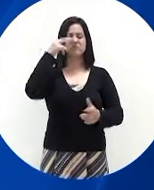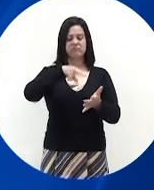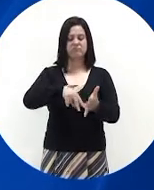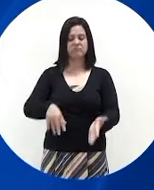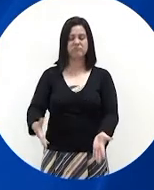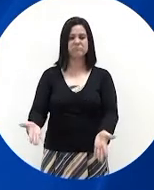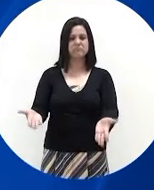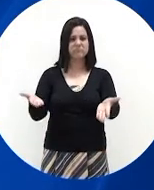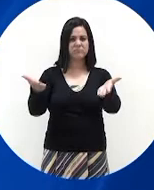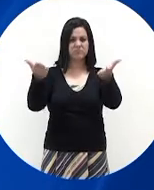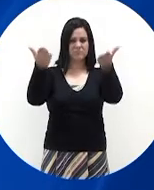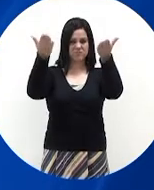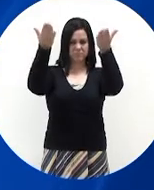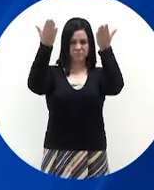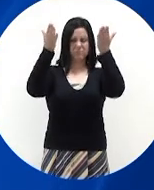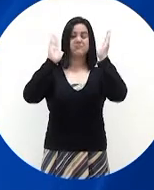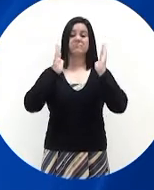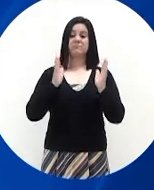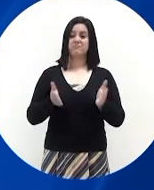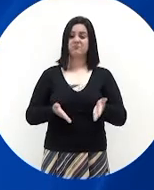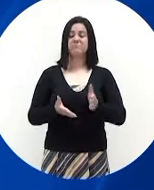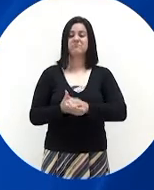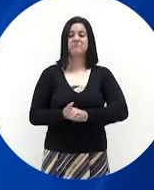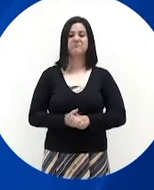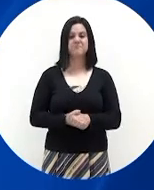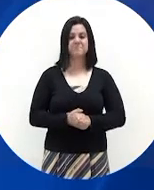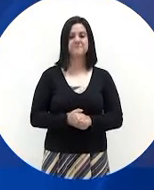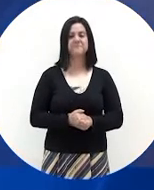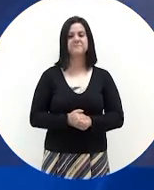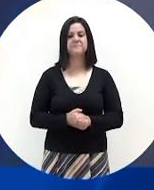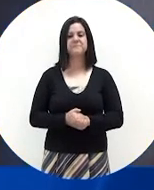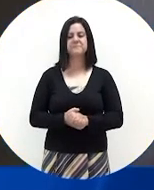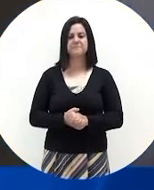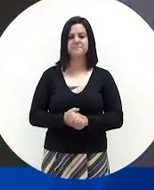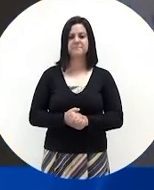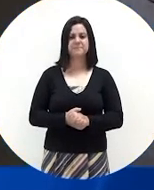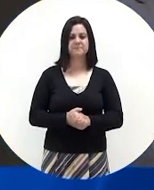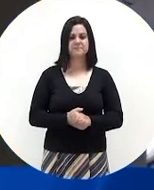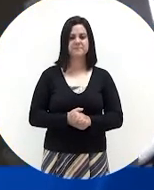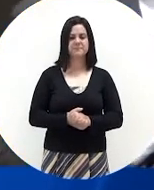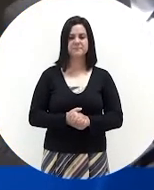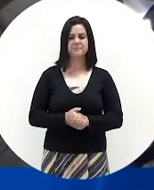todos, ressuscitando-o dentre os mortos.